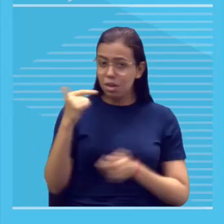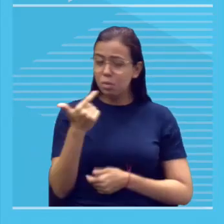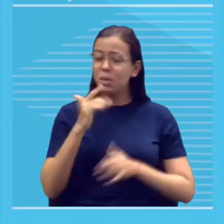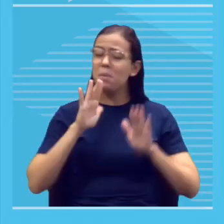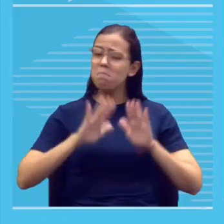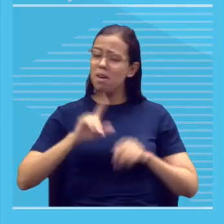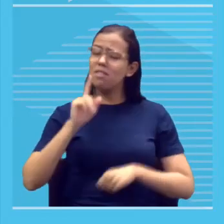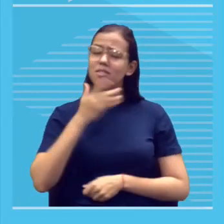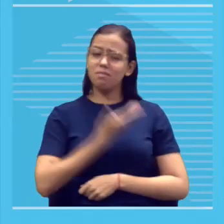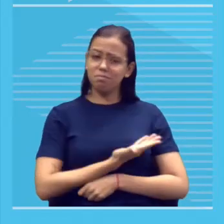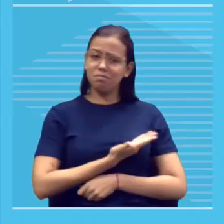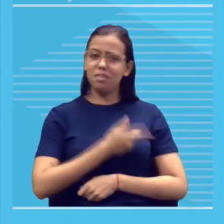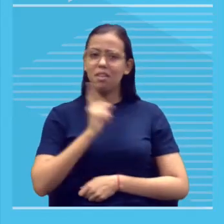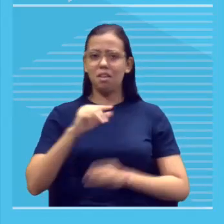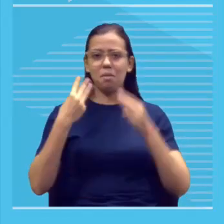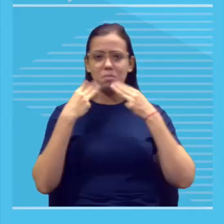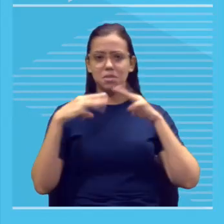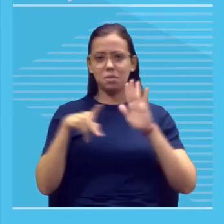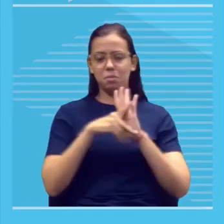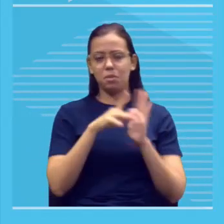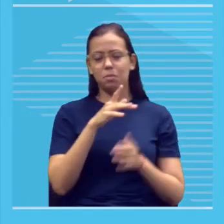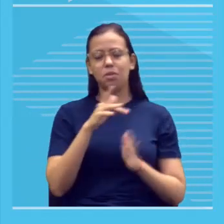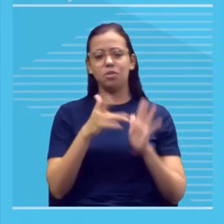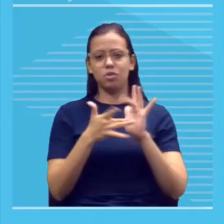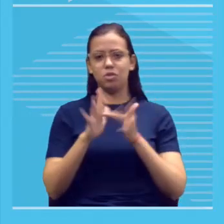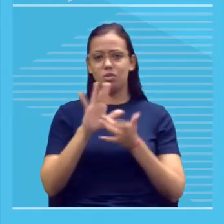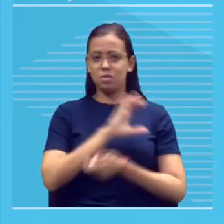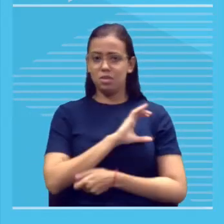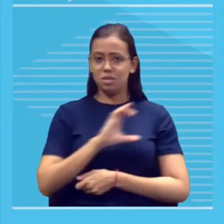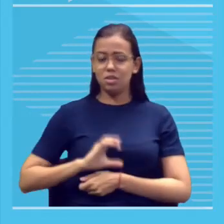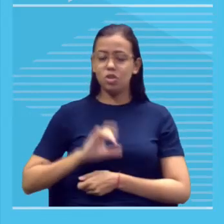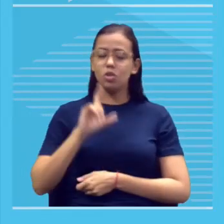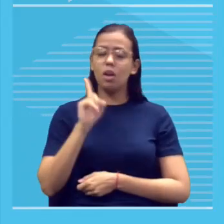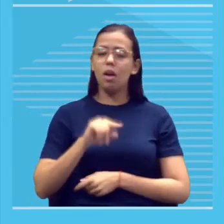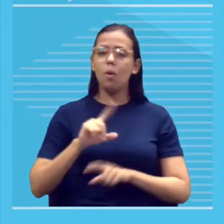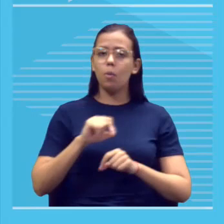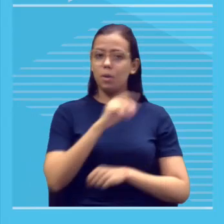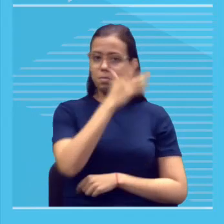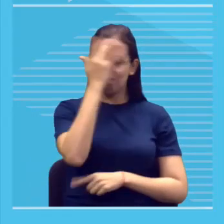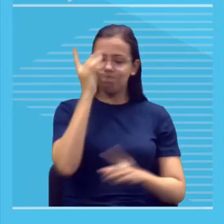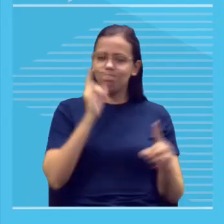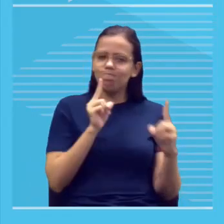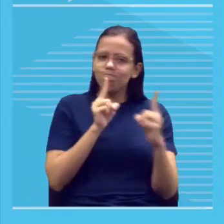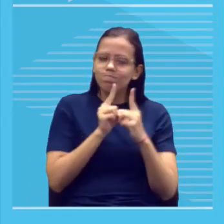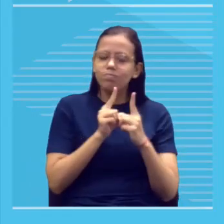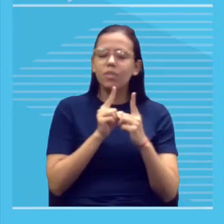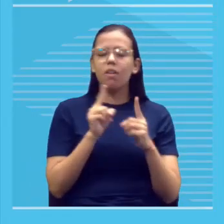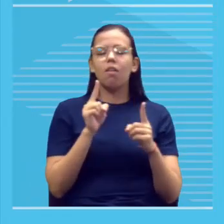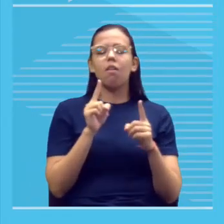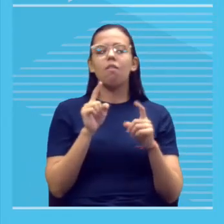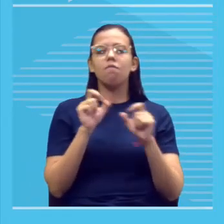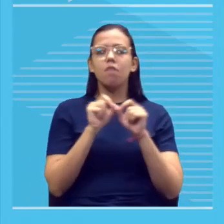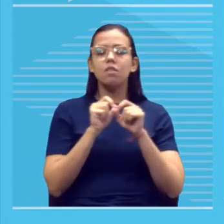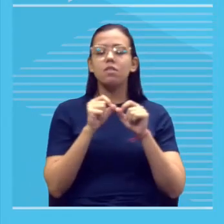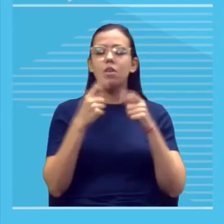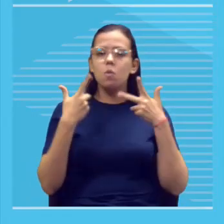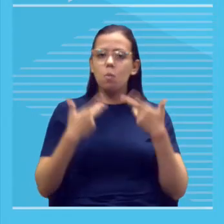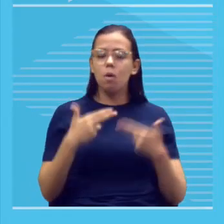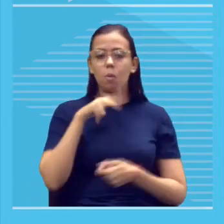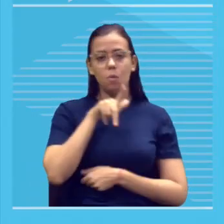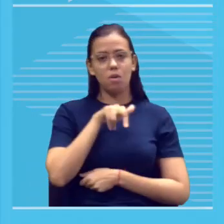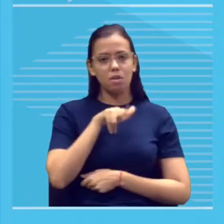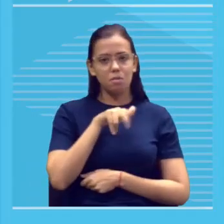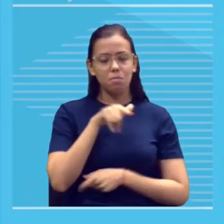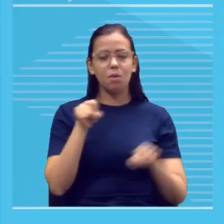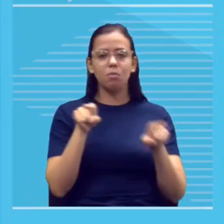missão de Cristo tá bom é o que é aproximar as pessoas tornarmos irmãos